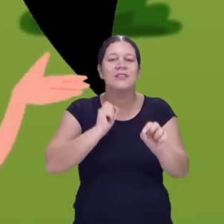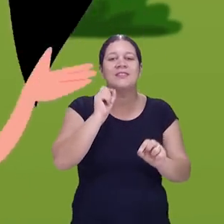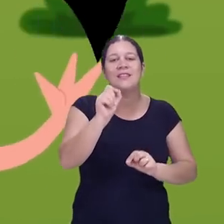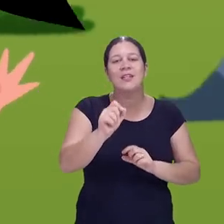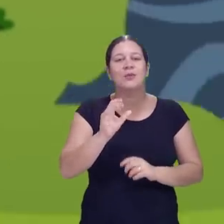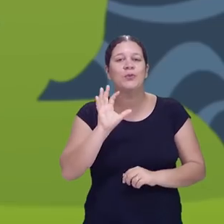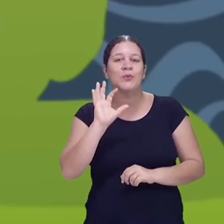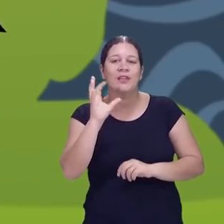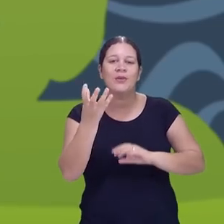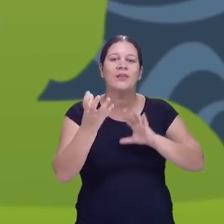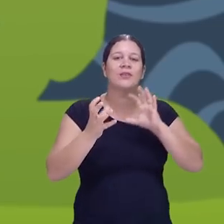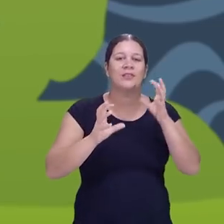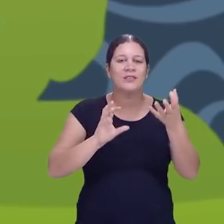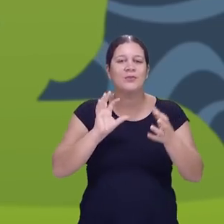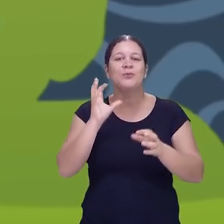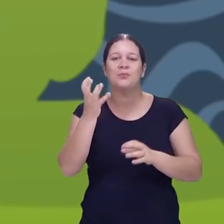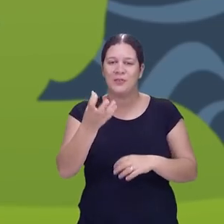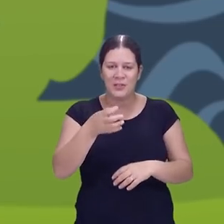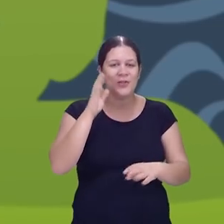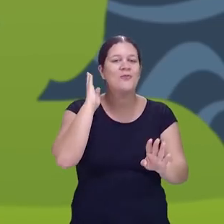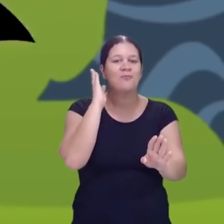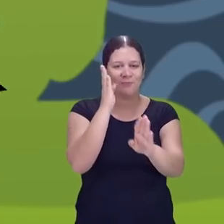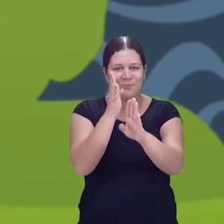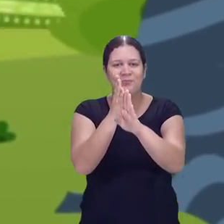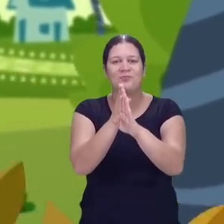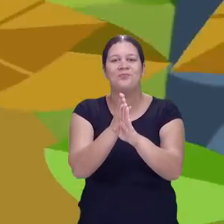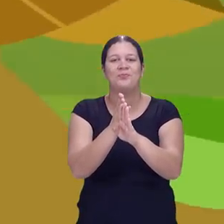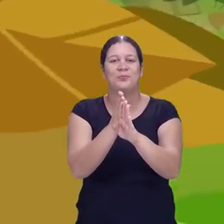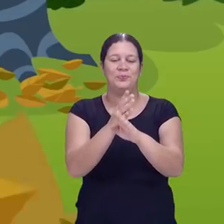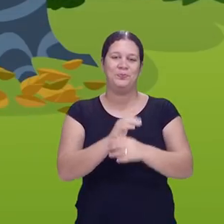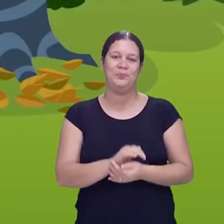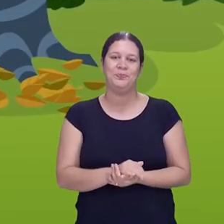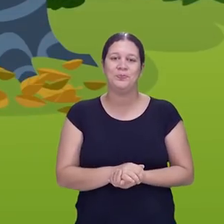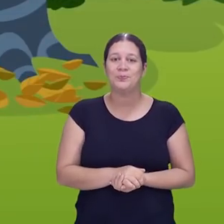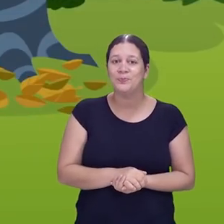tá acontecendo, eu vou descobrir.